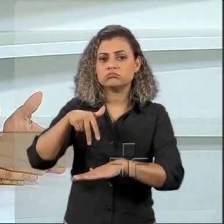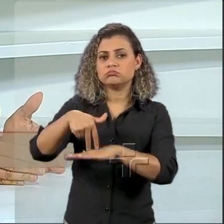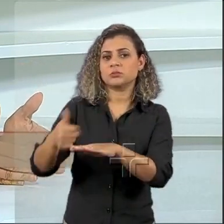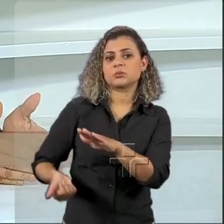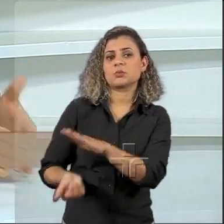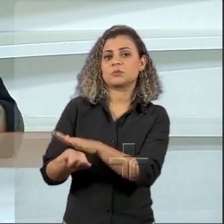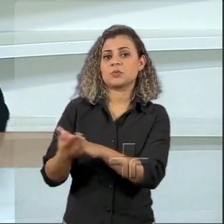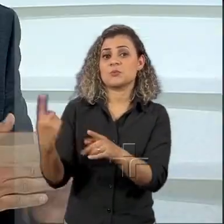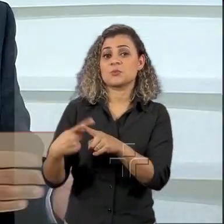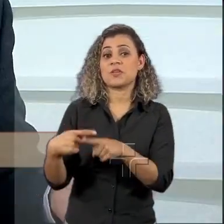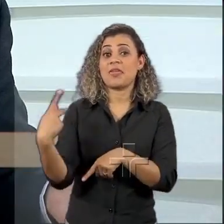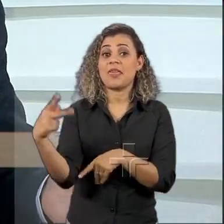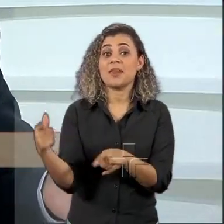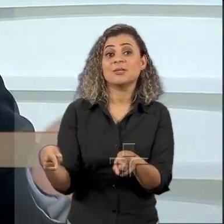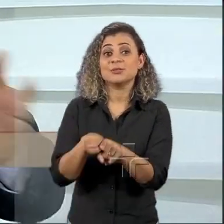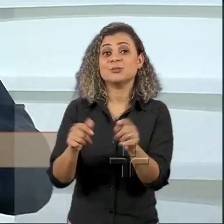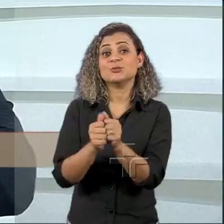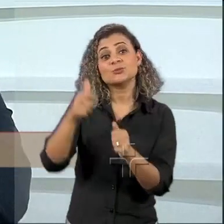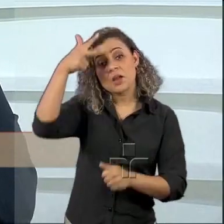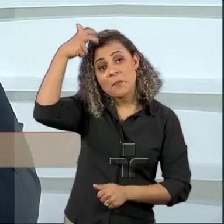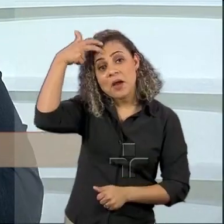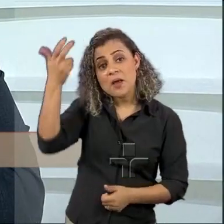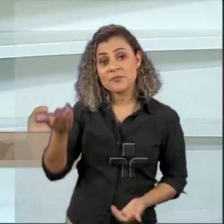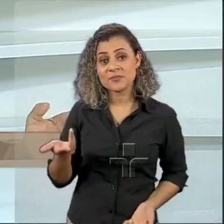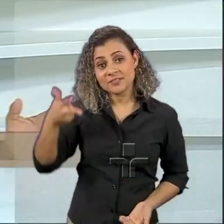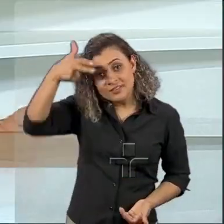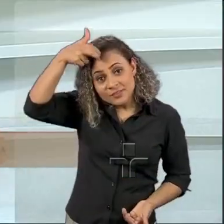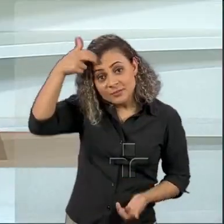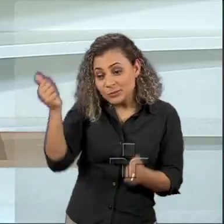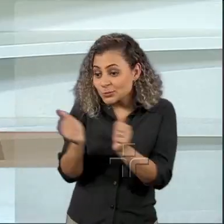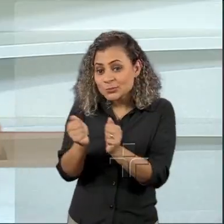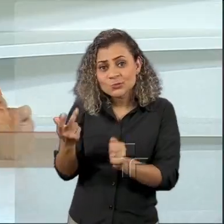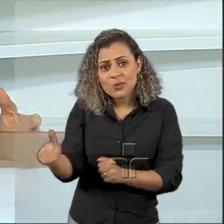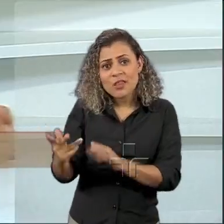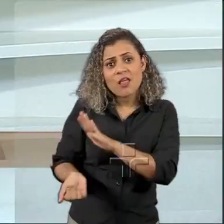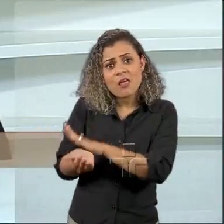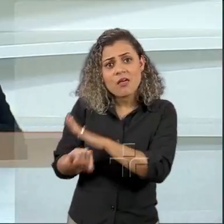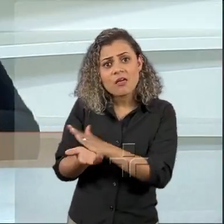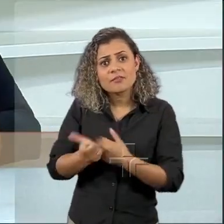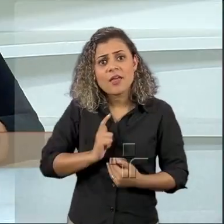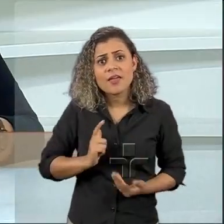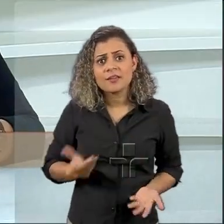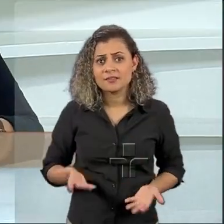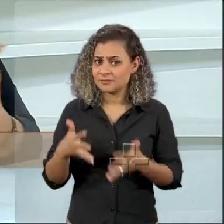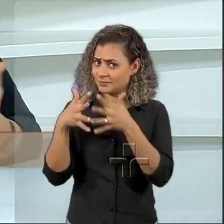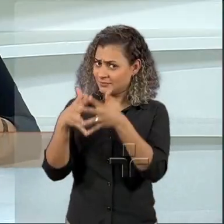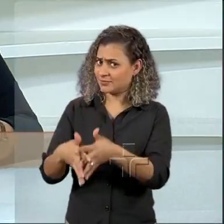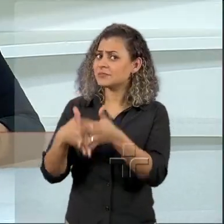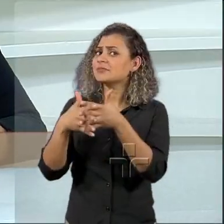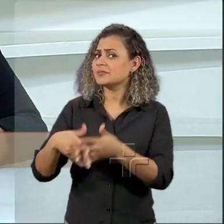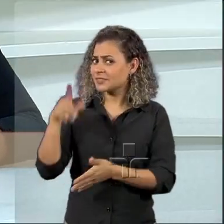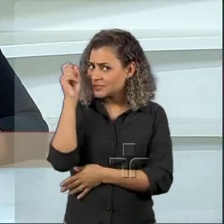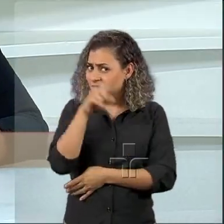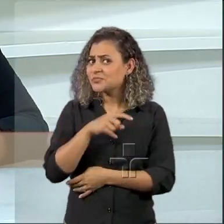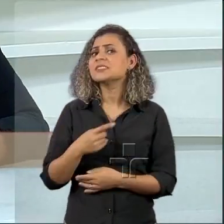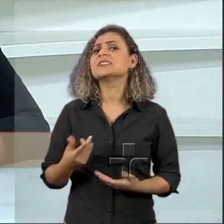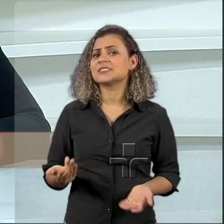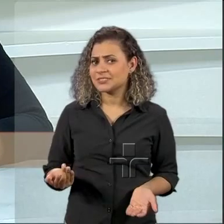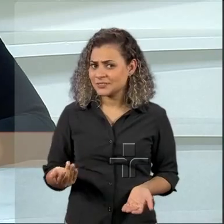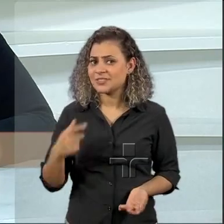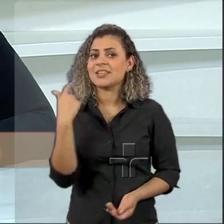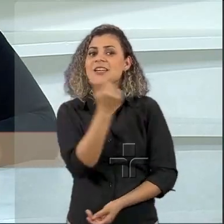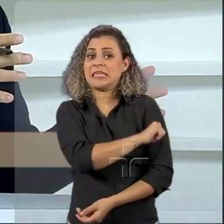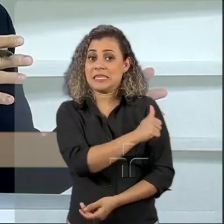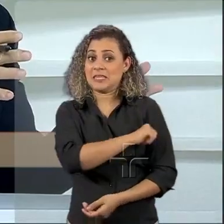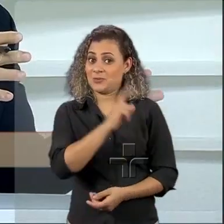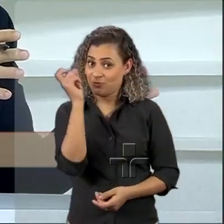foi aliado de Sérgio Cabral. Porque foi aliado de Sérgio Cabral, então... Vai ser complicado. Eu acho a situação no Rio assim... Vão aparecer, de repente,